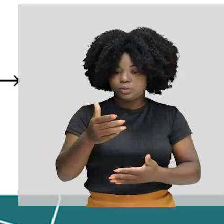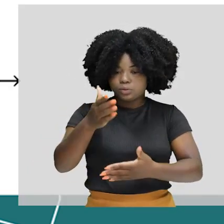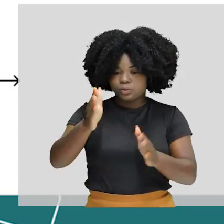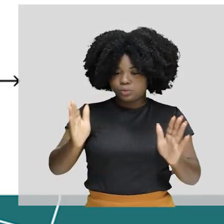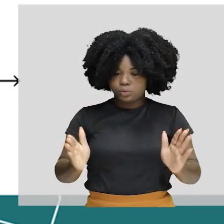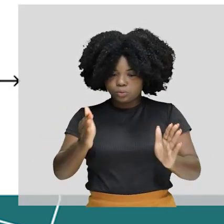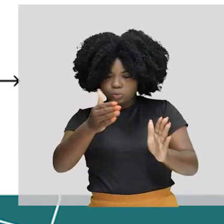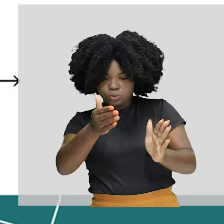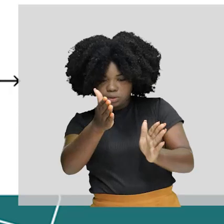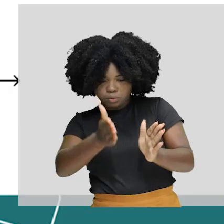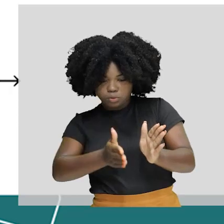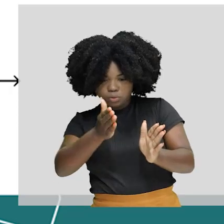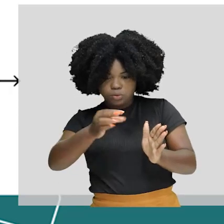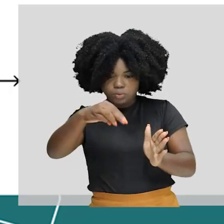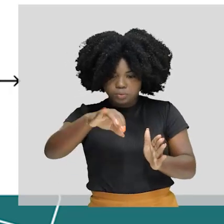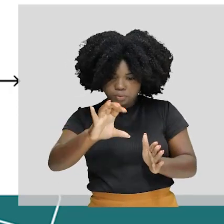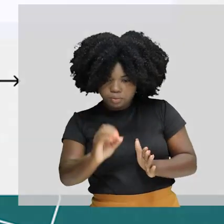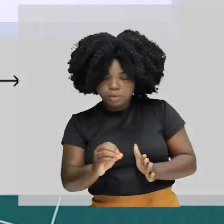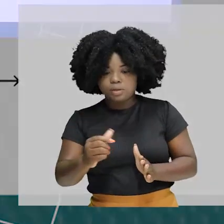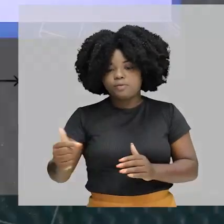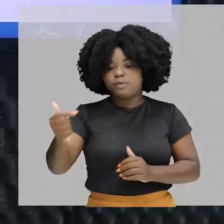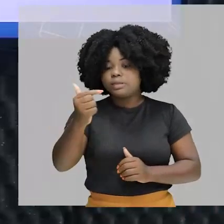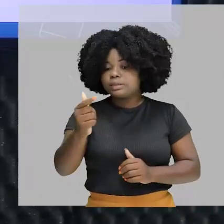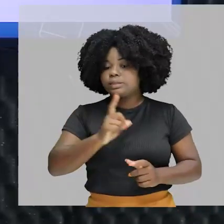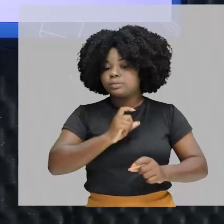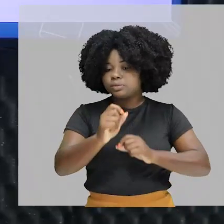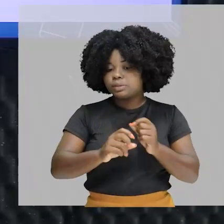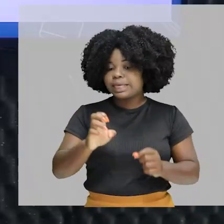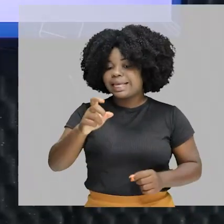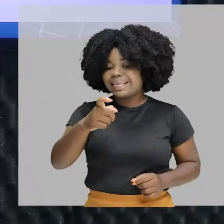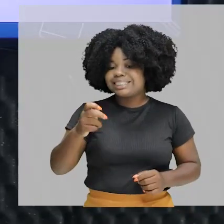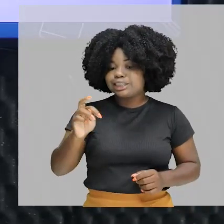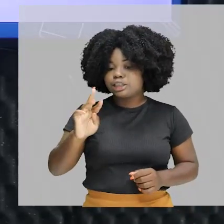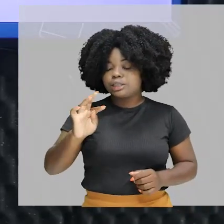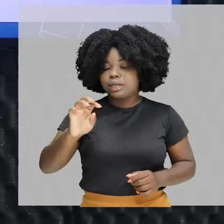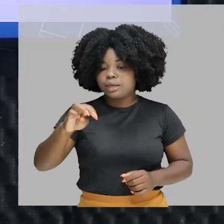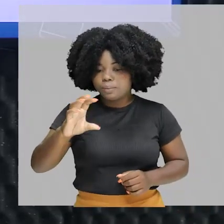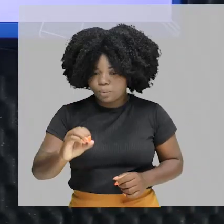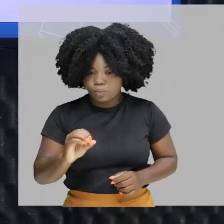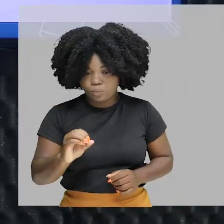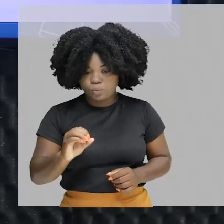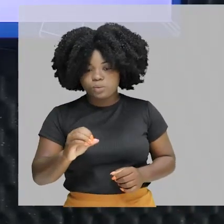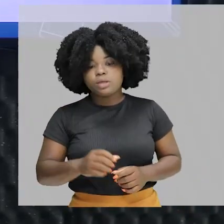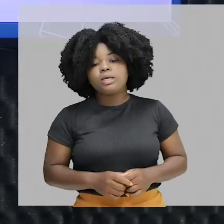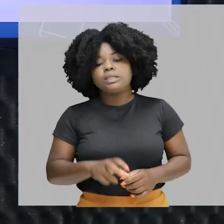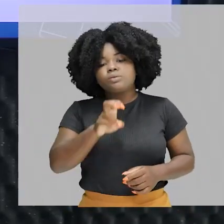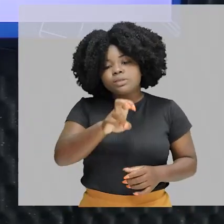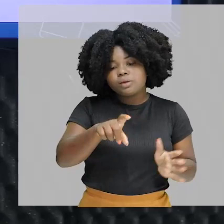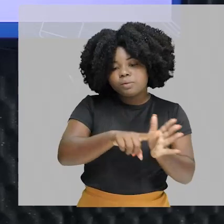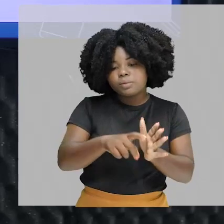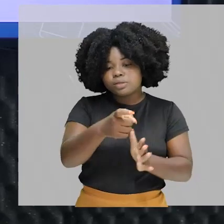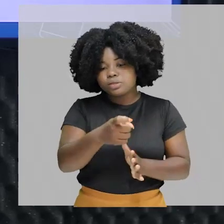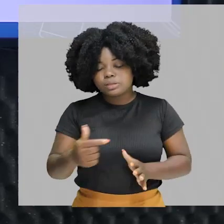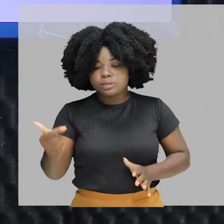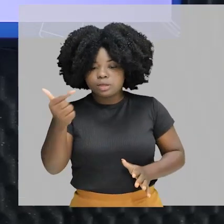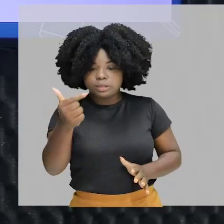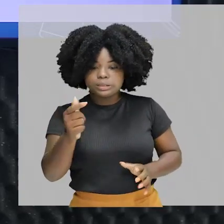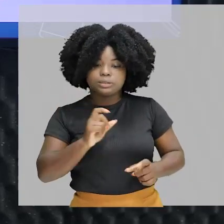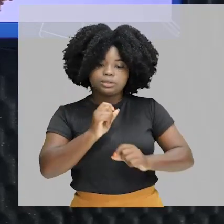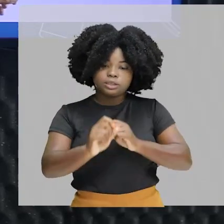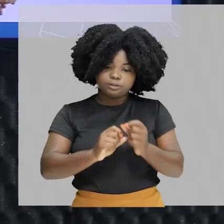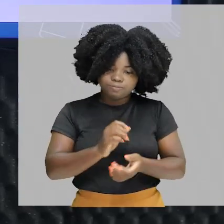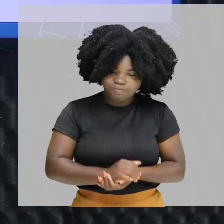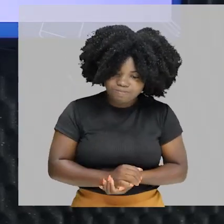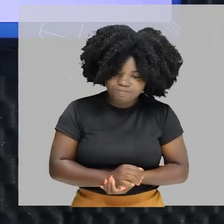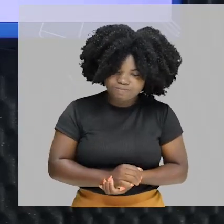extremos. Então, como eu tenho 3 termos em PG, eu estou desenvolvendo 5 menos x ao quadrado igual a 3 menos x, que